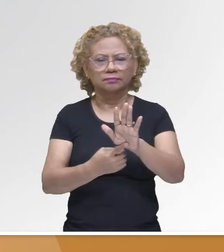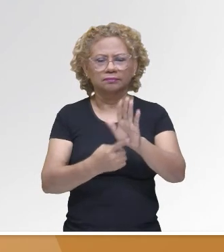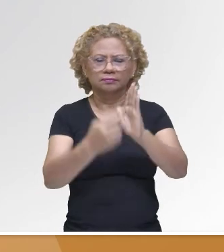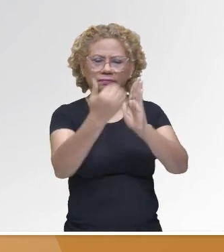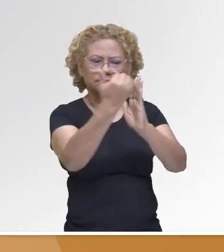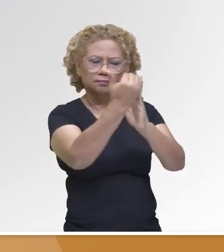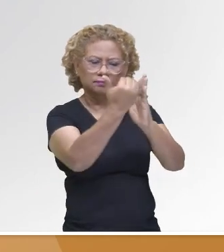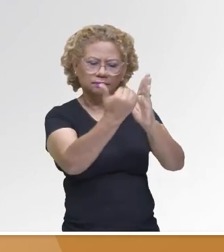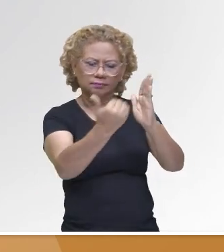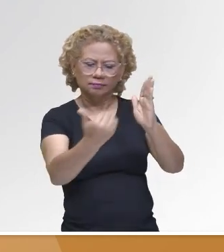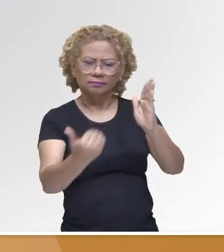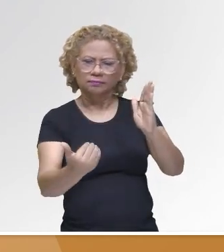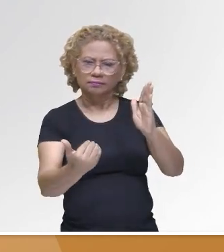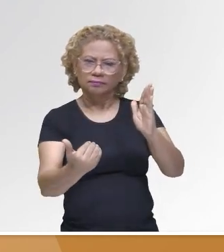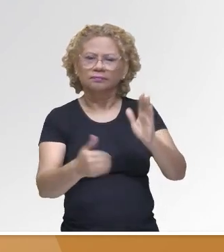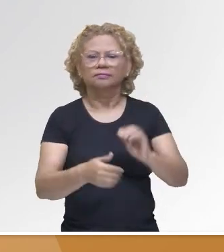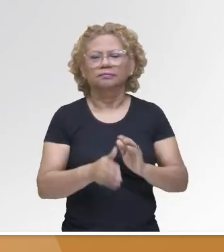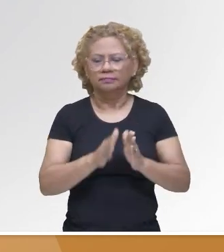essas etapas aí, ó.